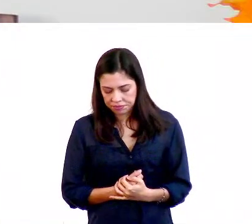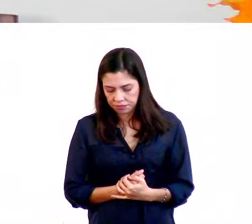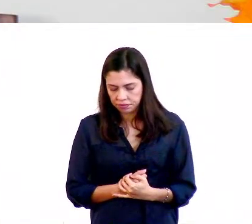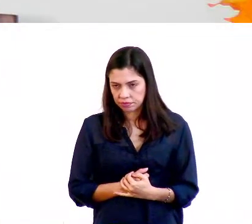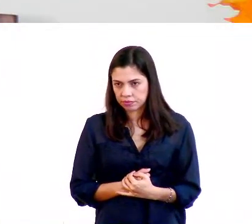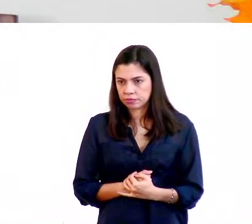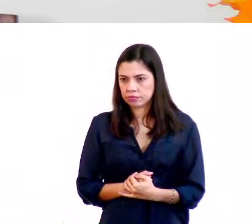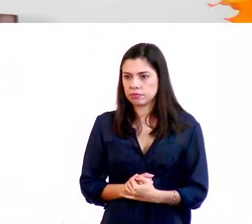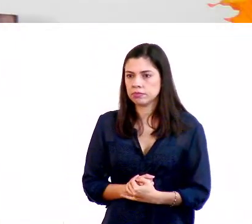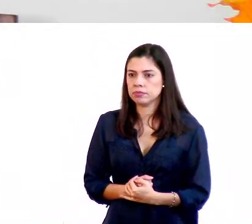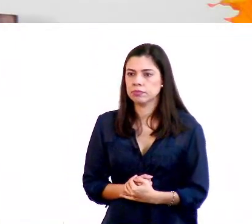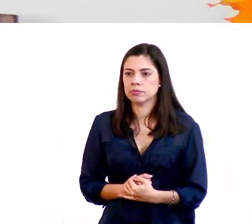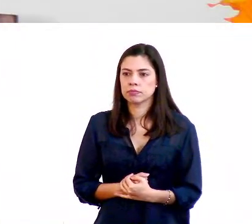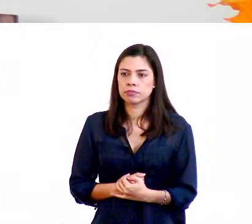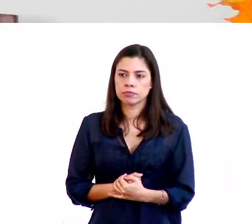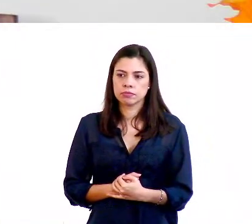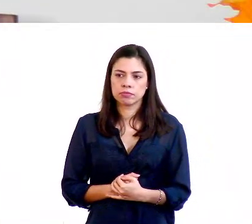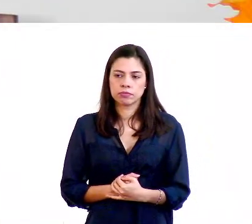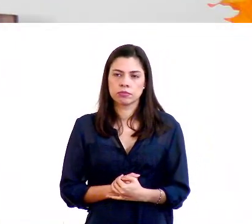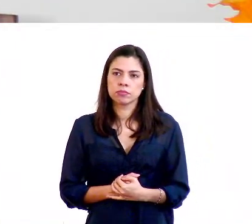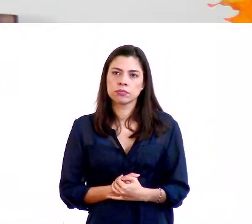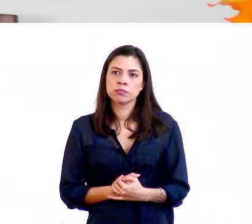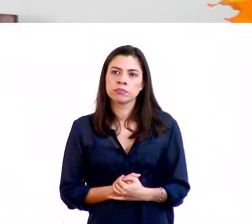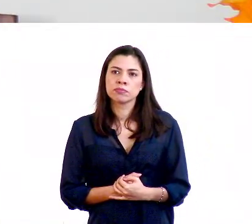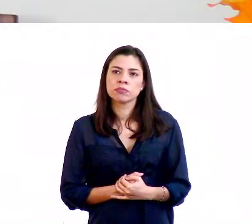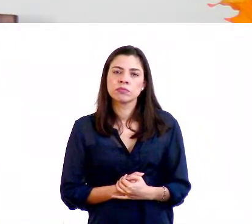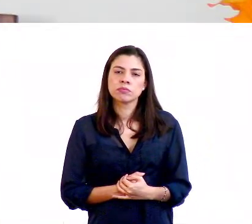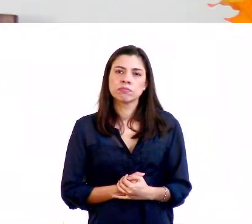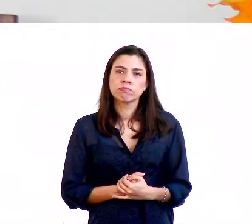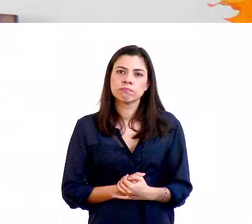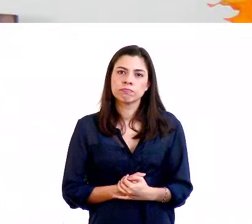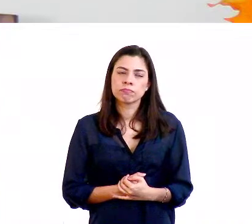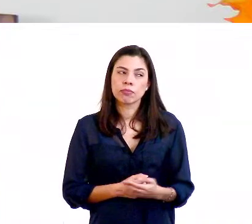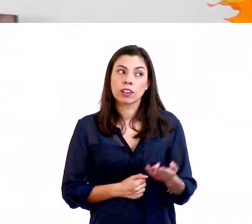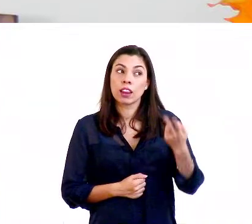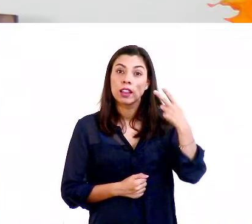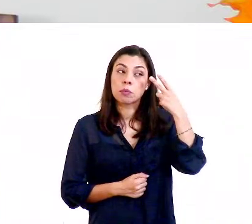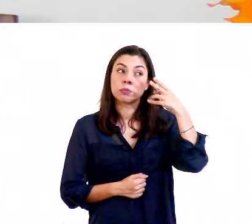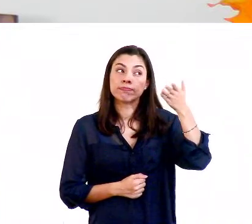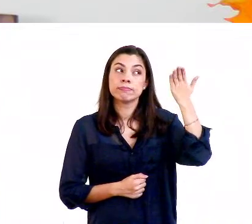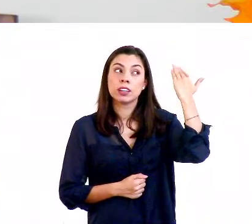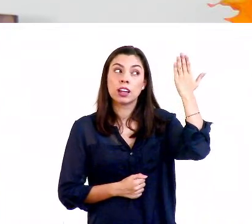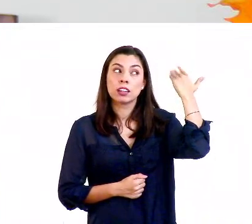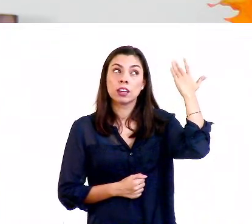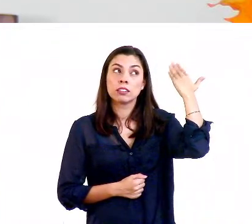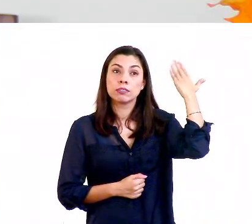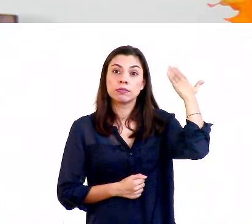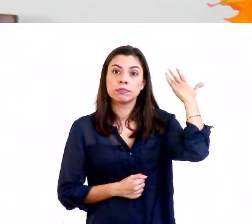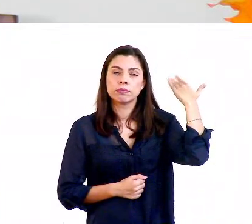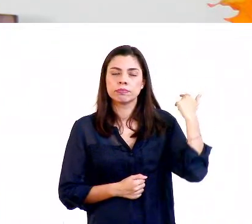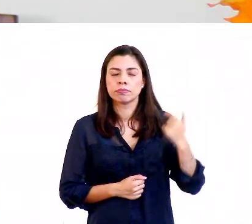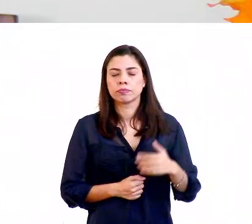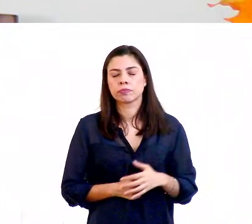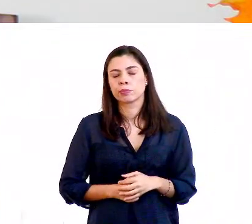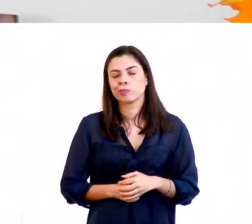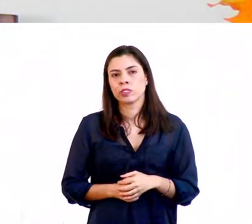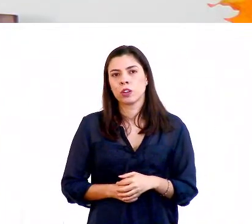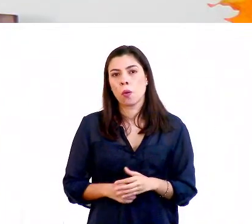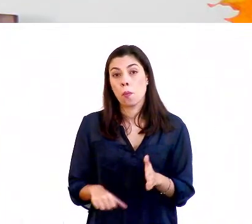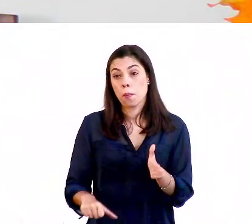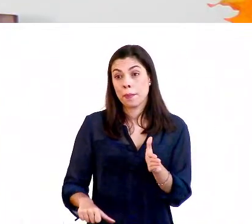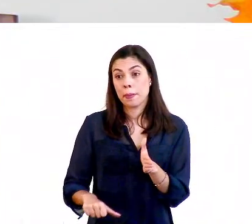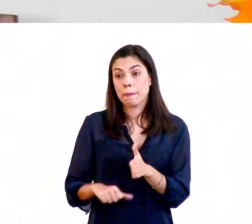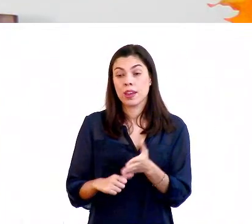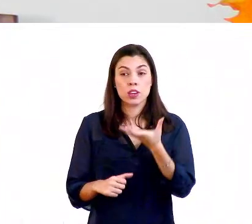Um homem no Antigo Testamento foi coroado rei de Israel. Aliás, vários, né? Mas estou falando do primeiro deles.